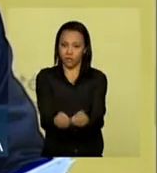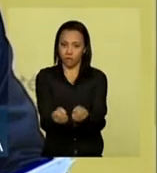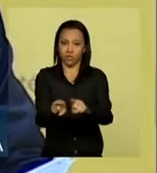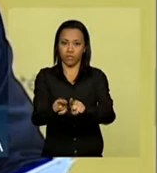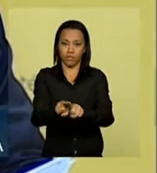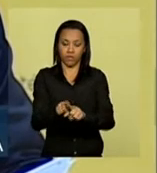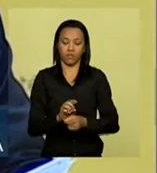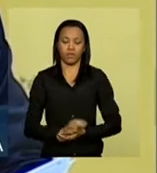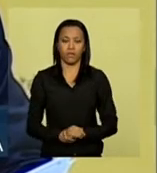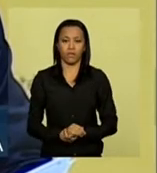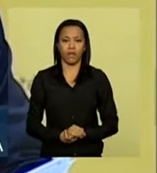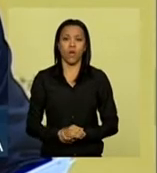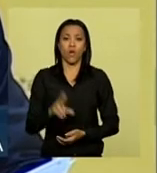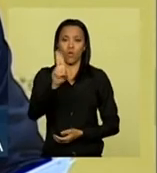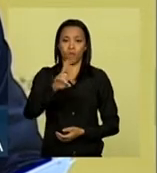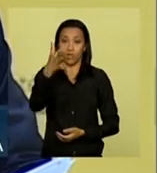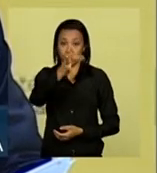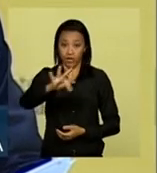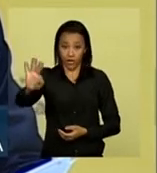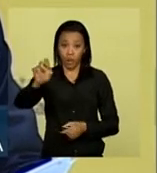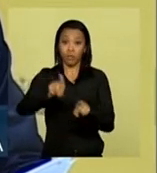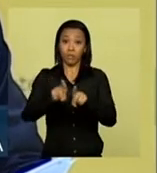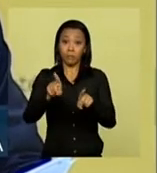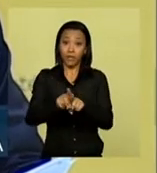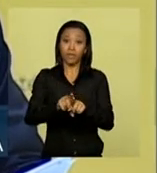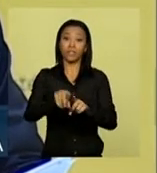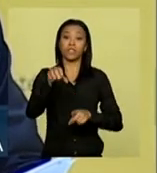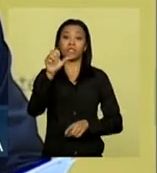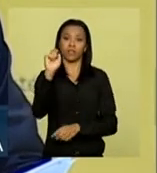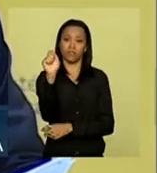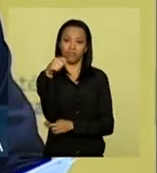a Universidade Federal de Sergipe